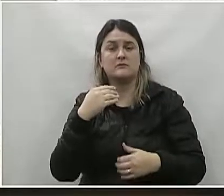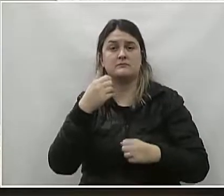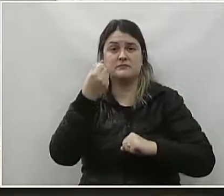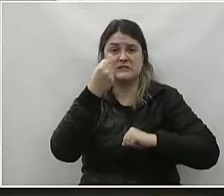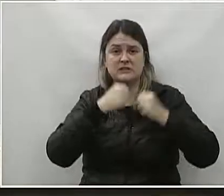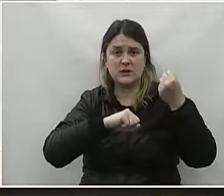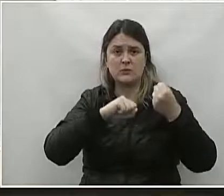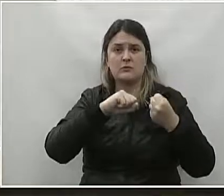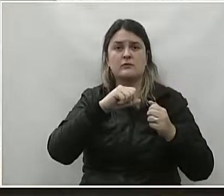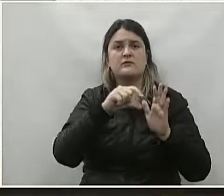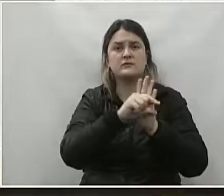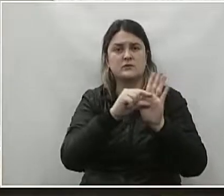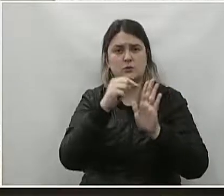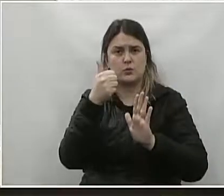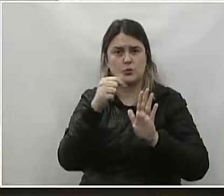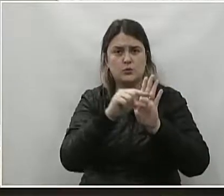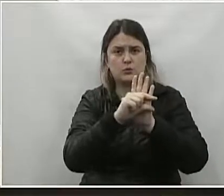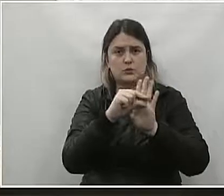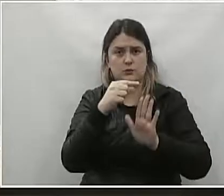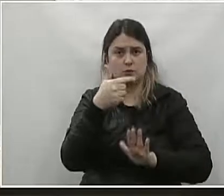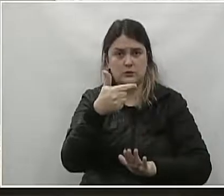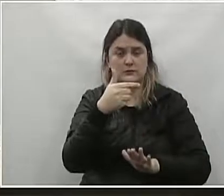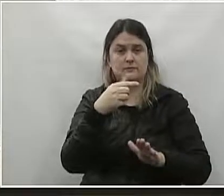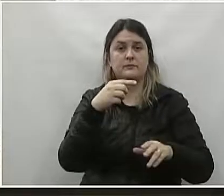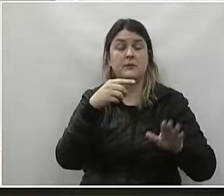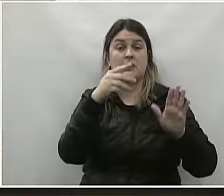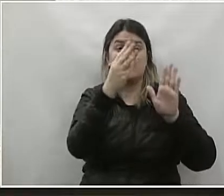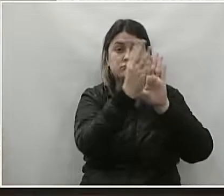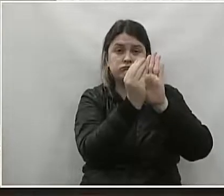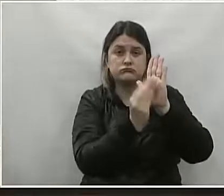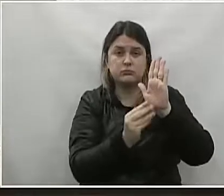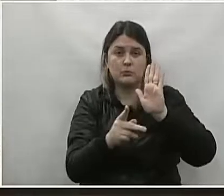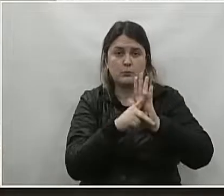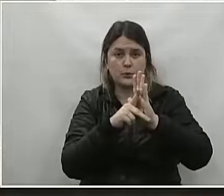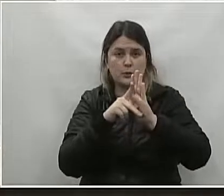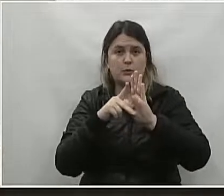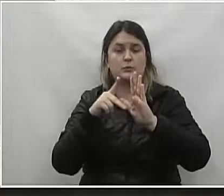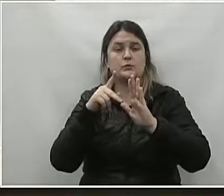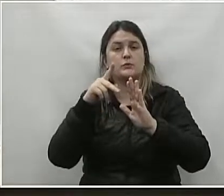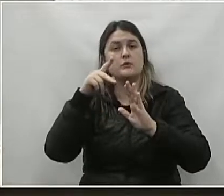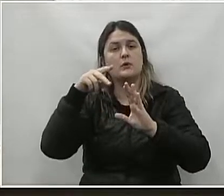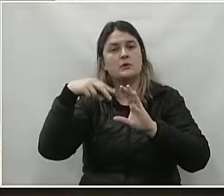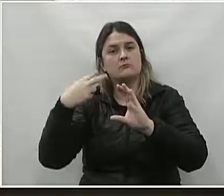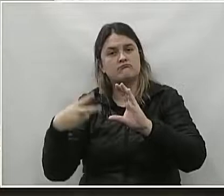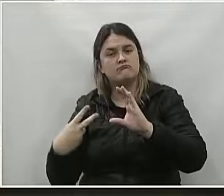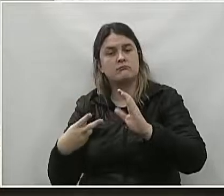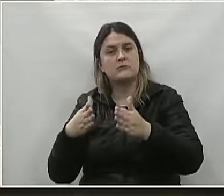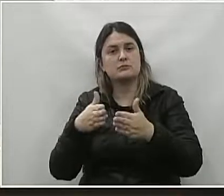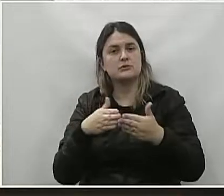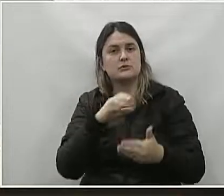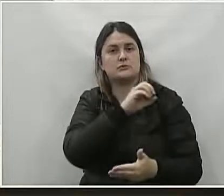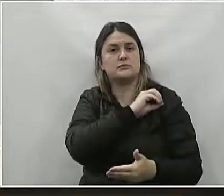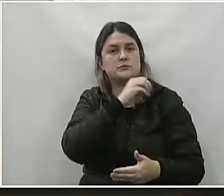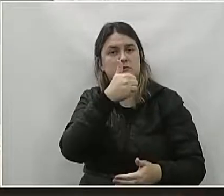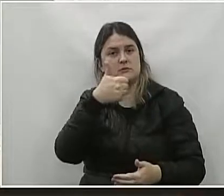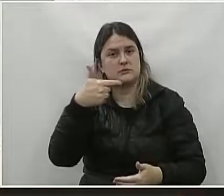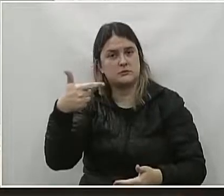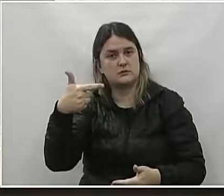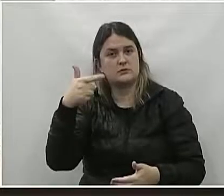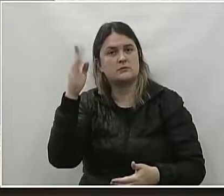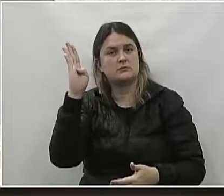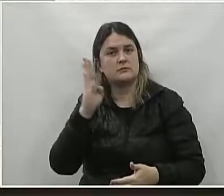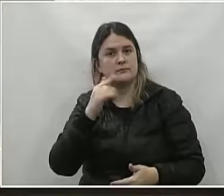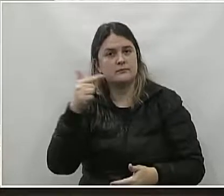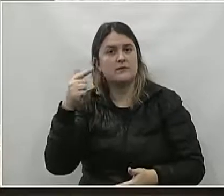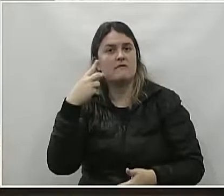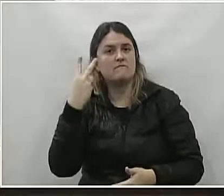e versículo número 2. Matéria do Legislativo. Indicações. Número 112 de